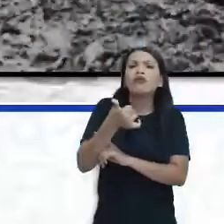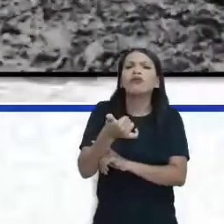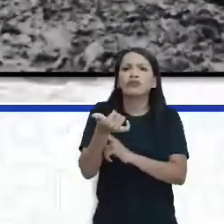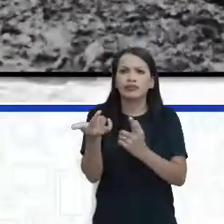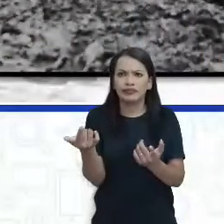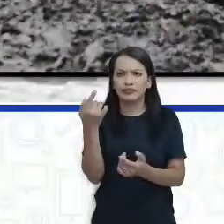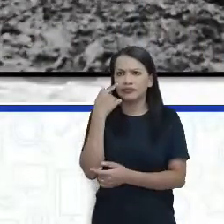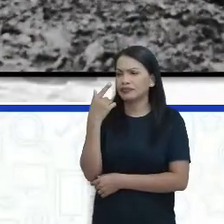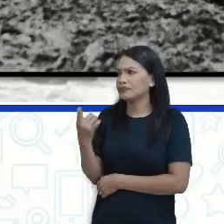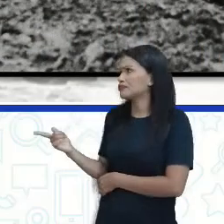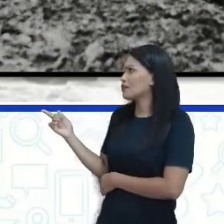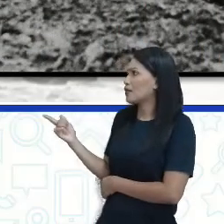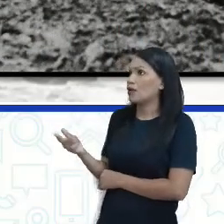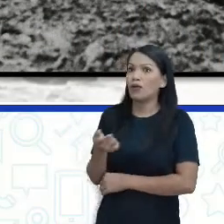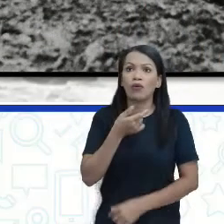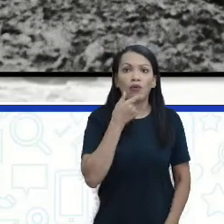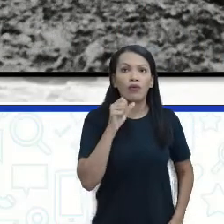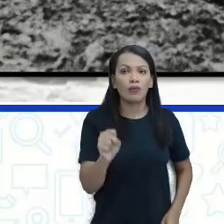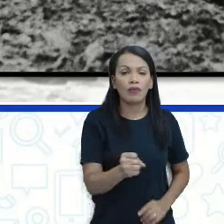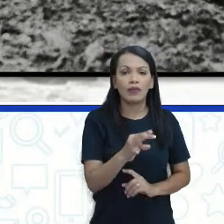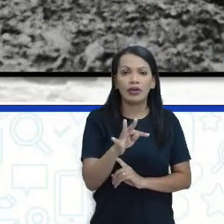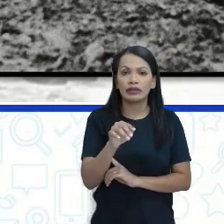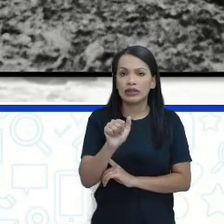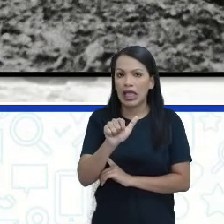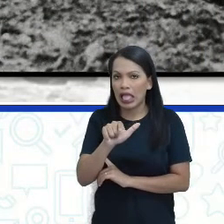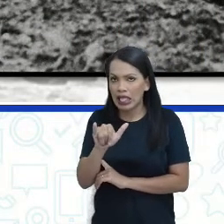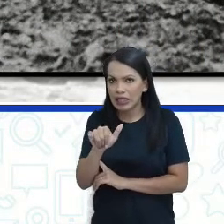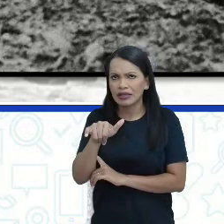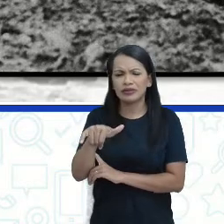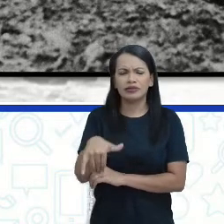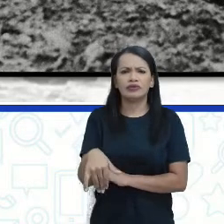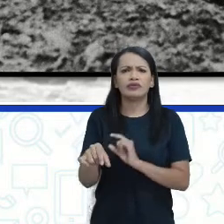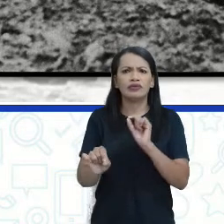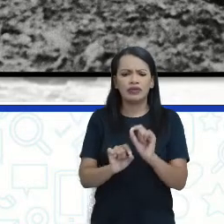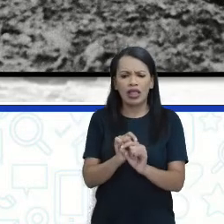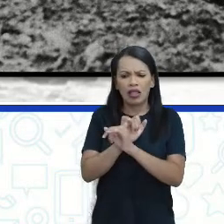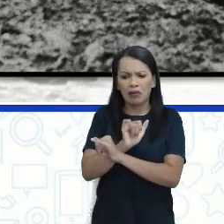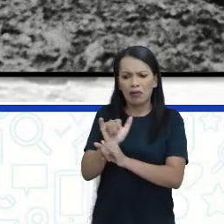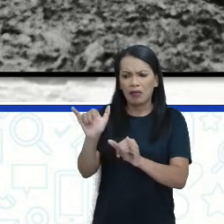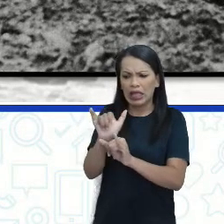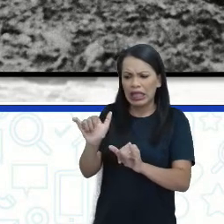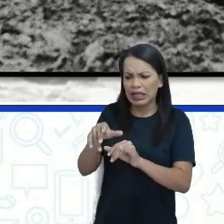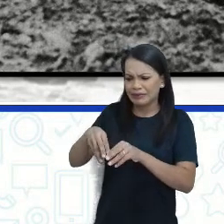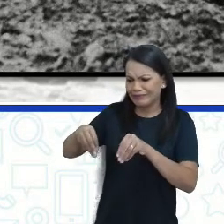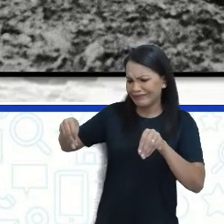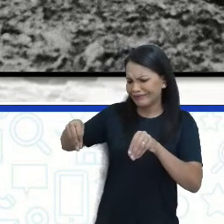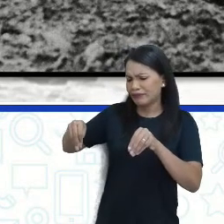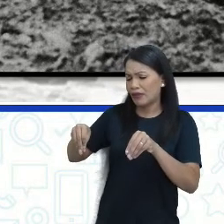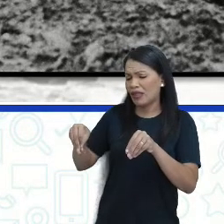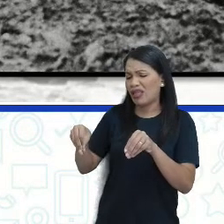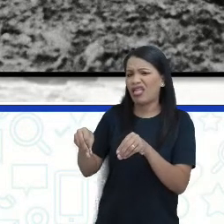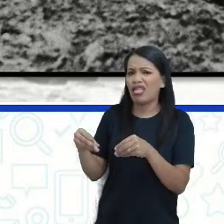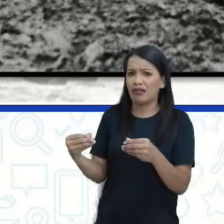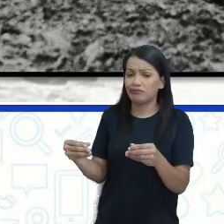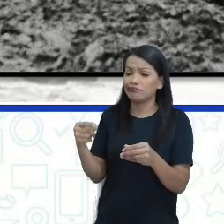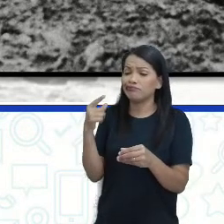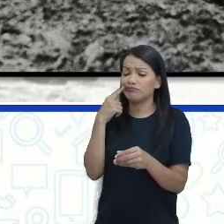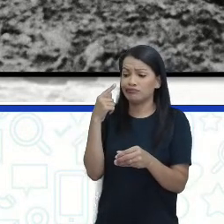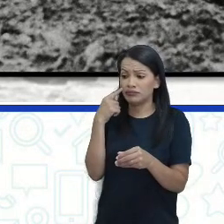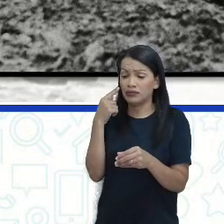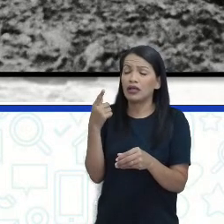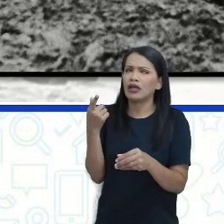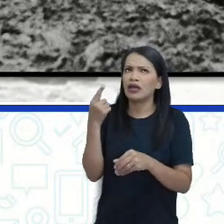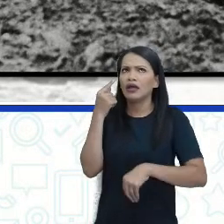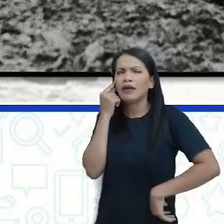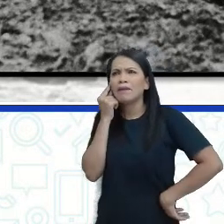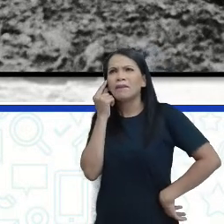Stalin, né, transmitiu um comunicado da terra arrasada, certo? E ele começa a utilizar uma